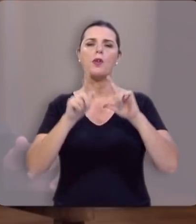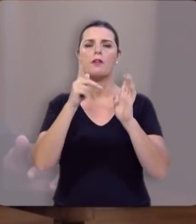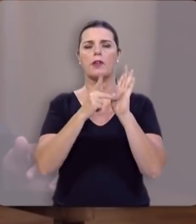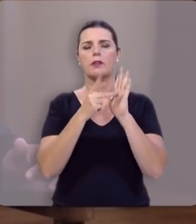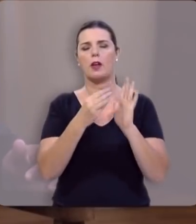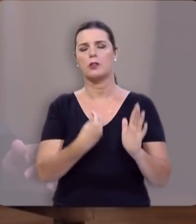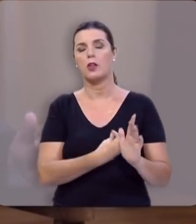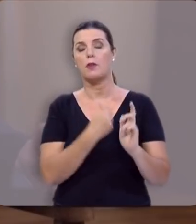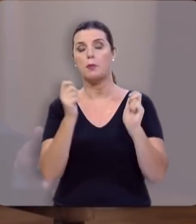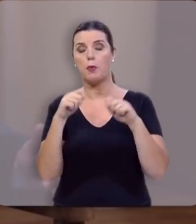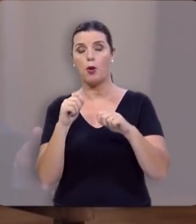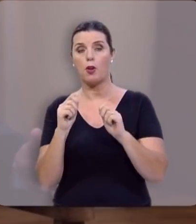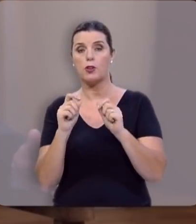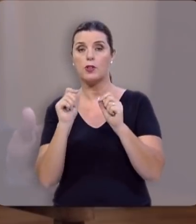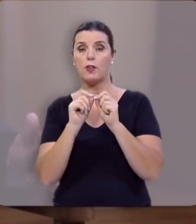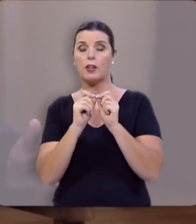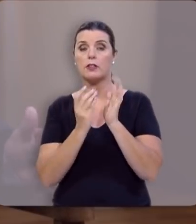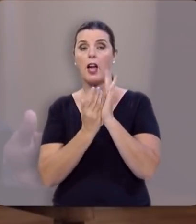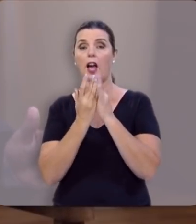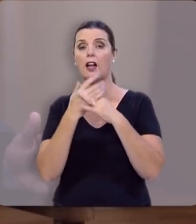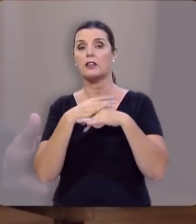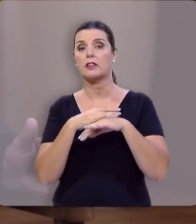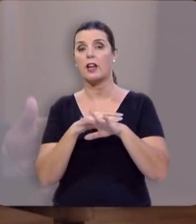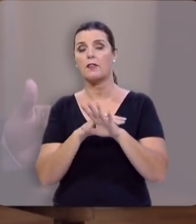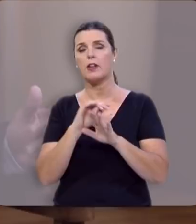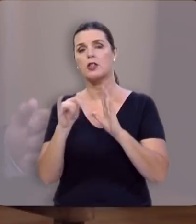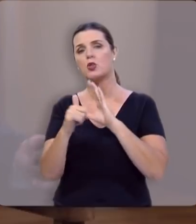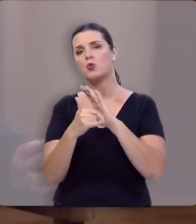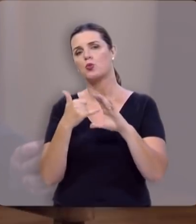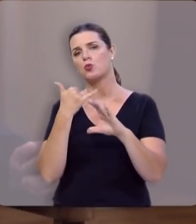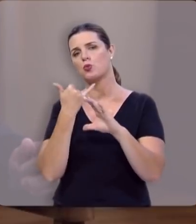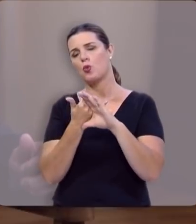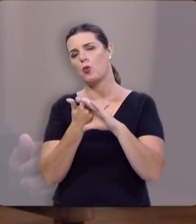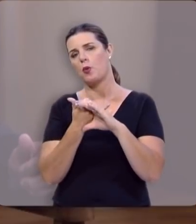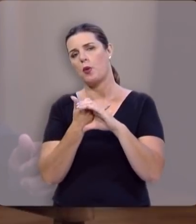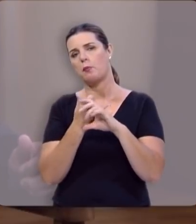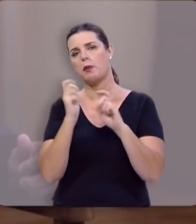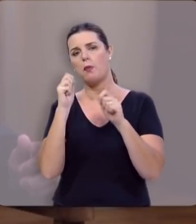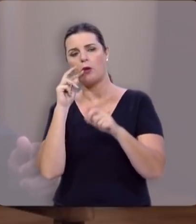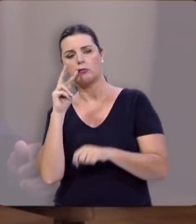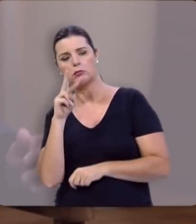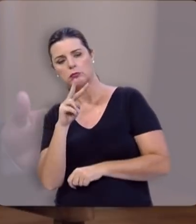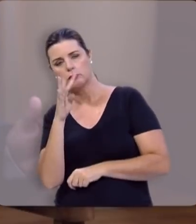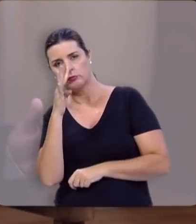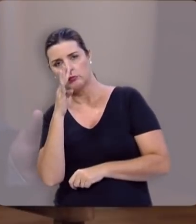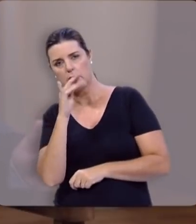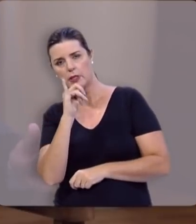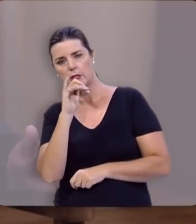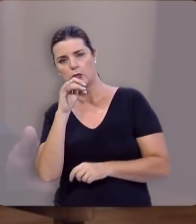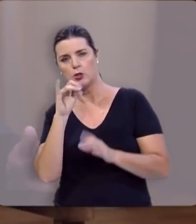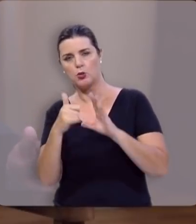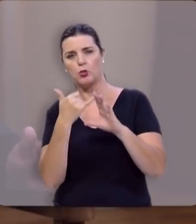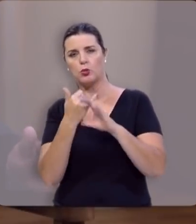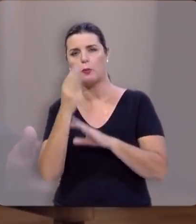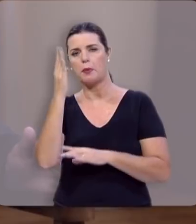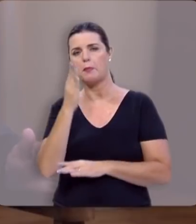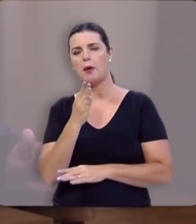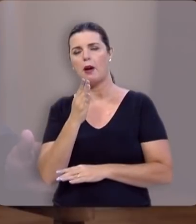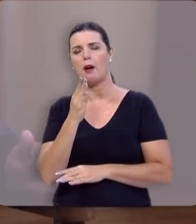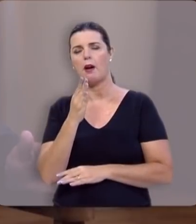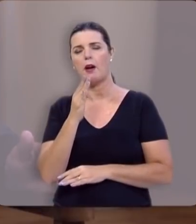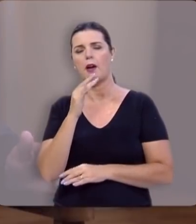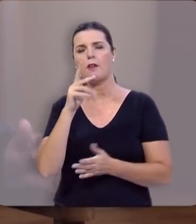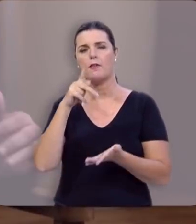Vida, você pode fazer isso também por meio dos nossos canais no YouTube. Você pode acompanhar o